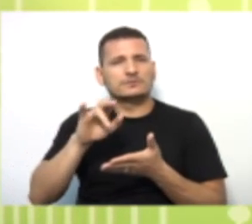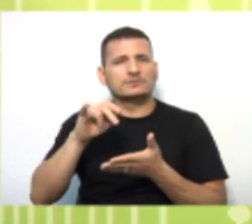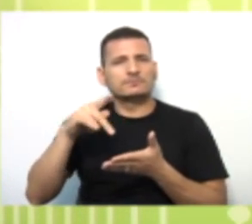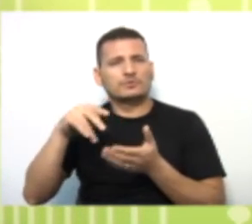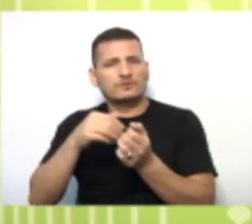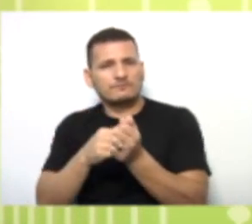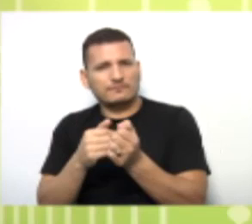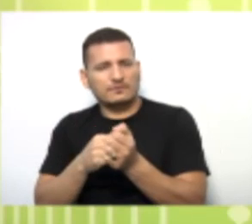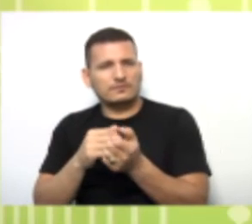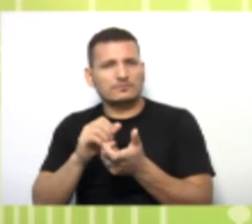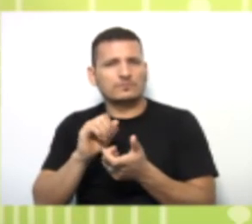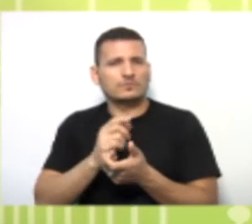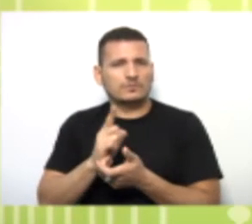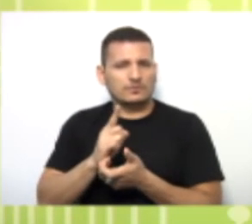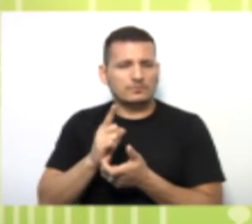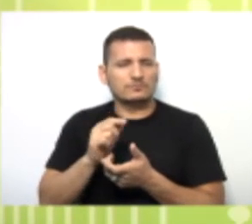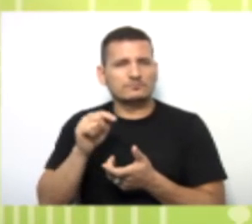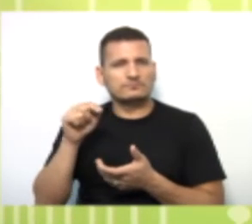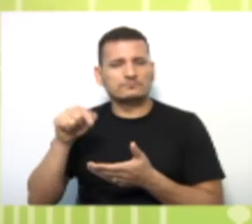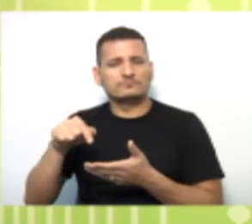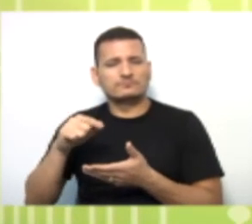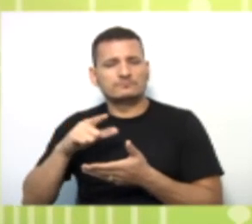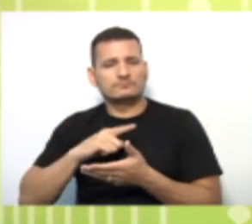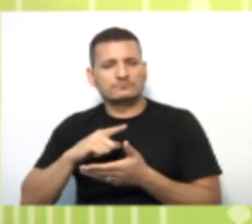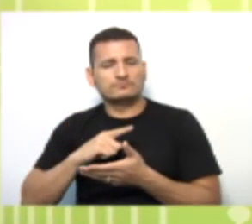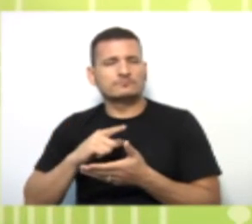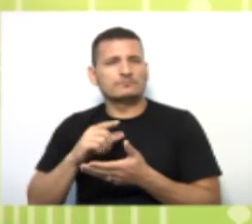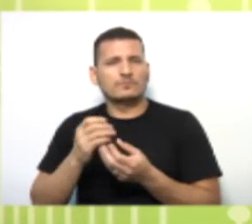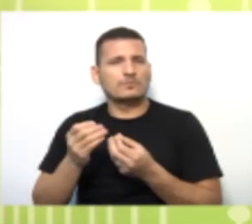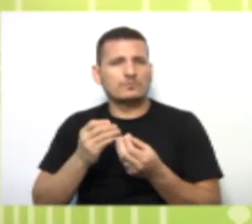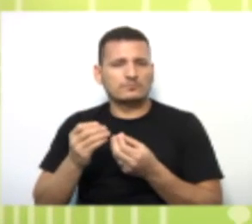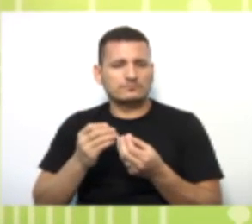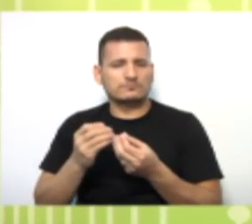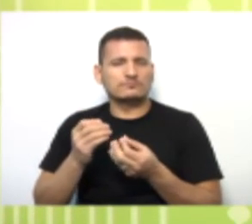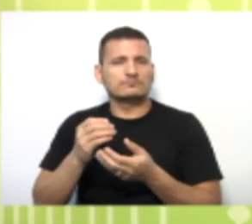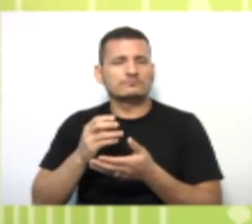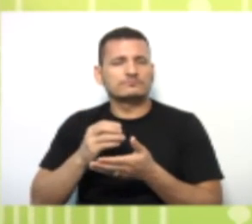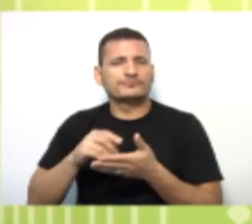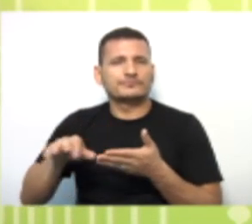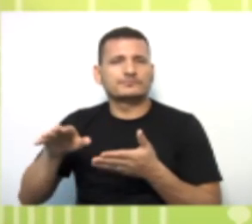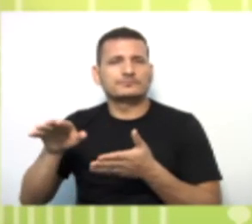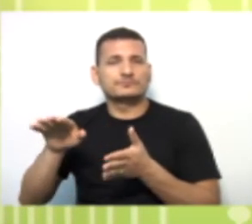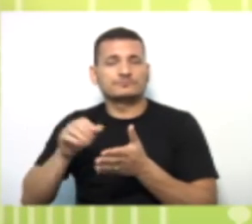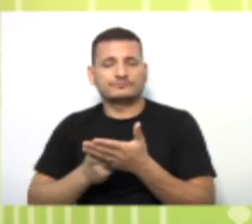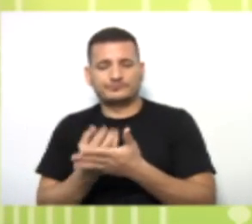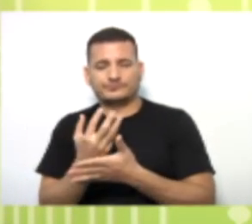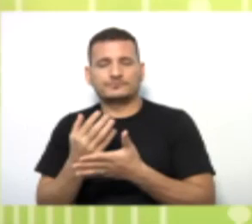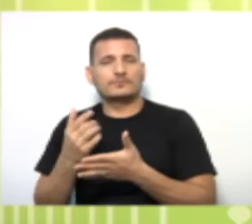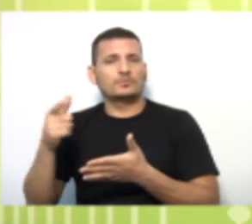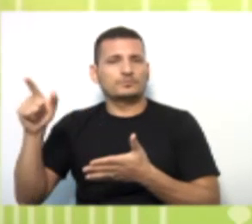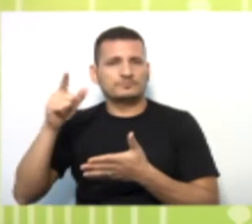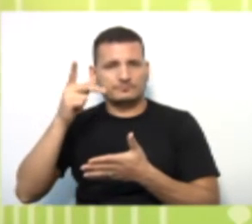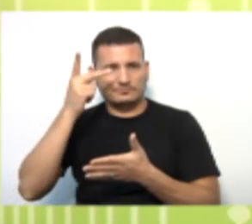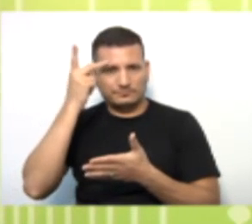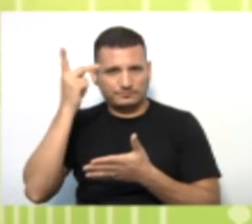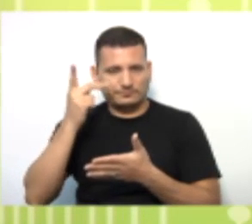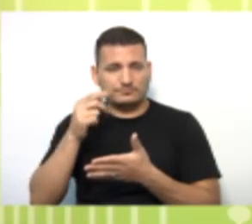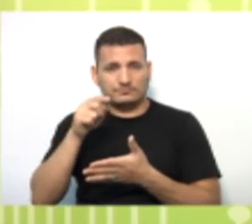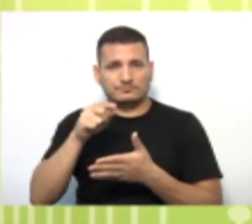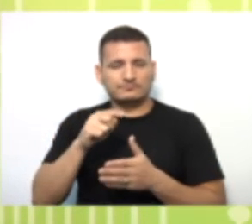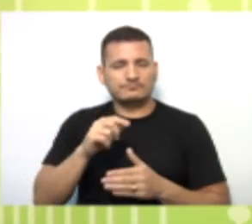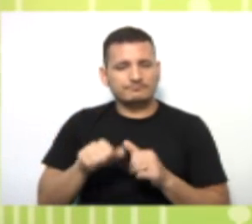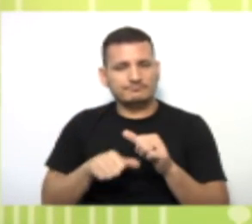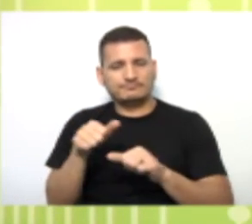não foi criptografada? Ela passou por... Quais meios ela passou para poder chegar até o receptor? Então, quando você se torna